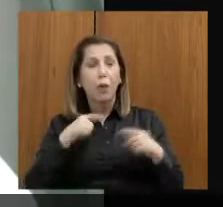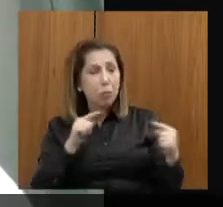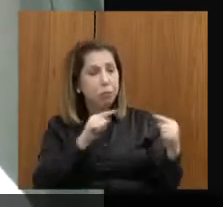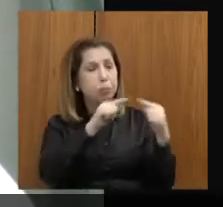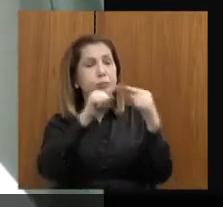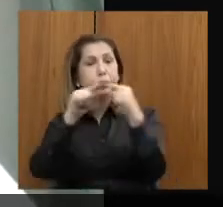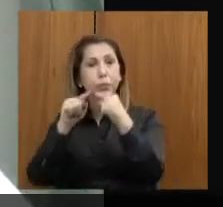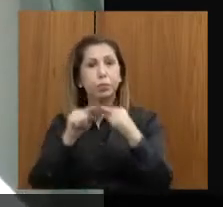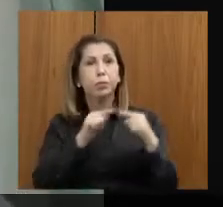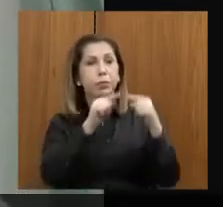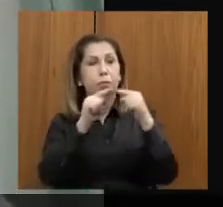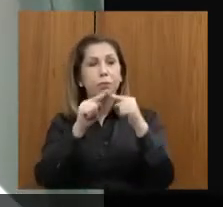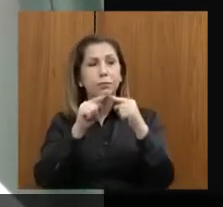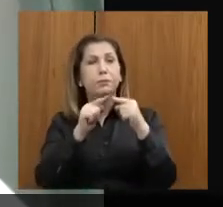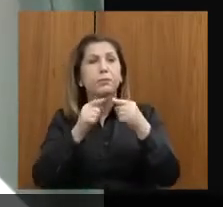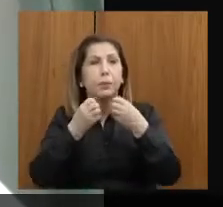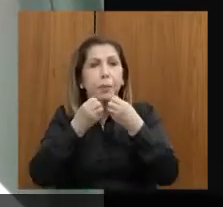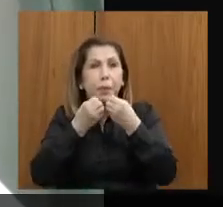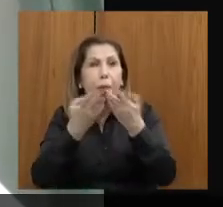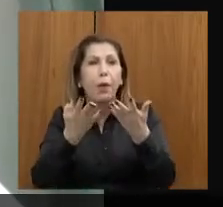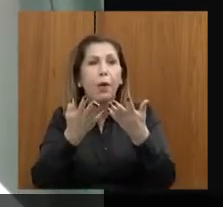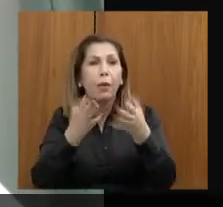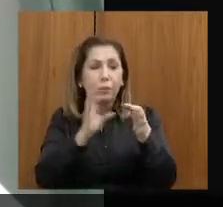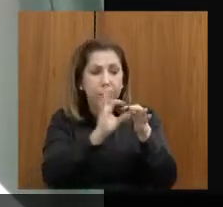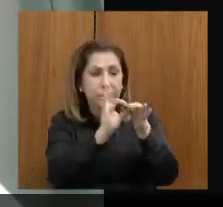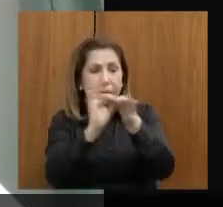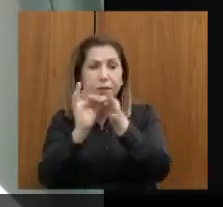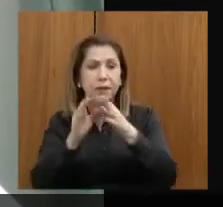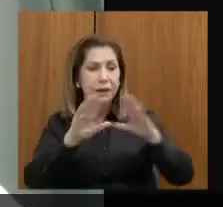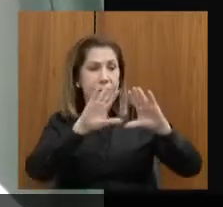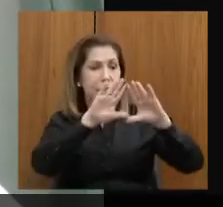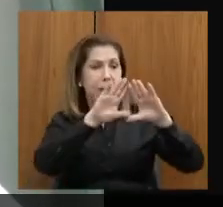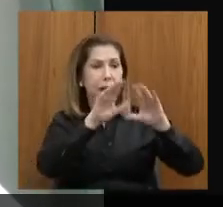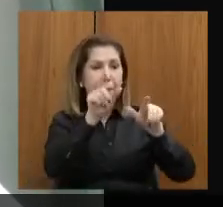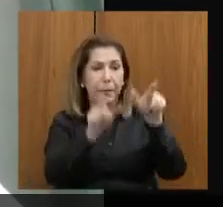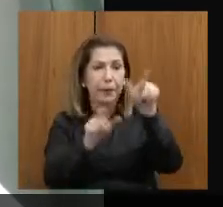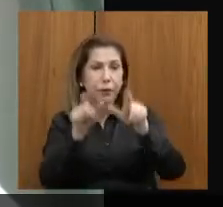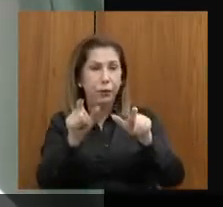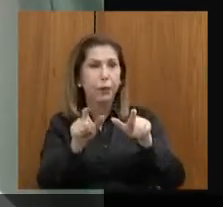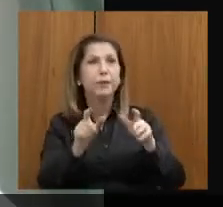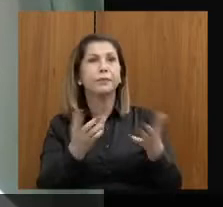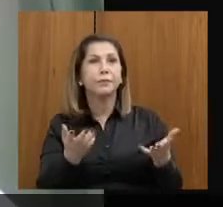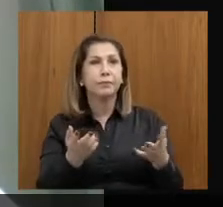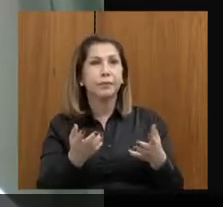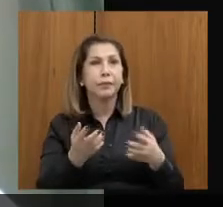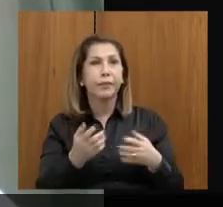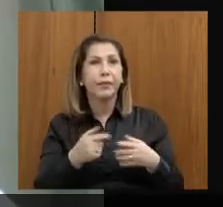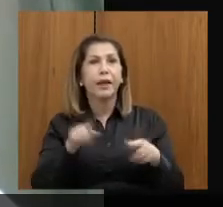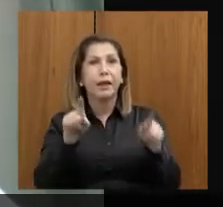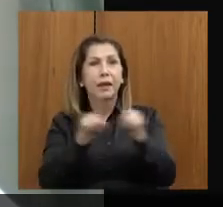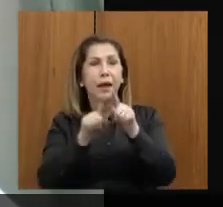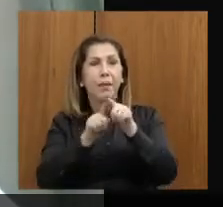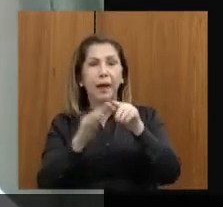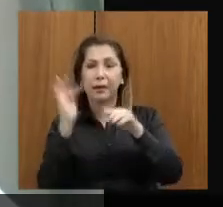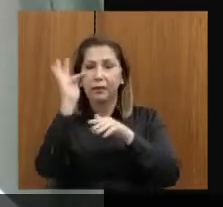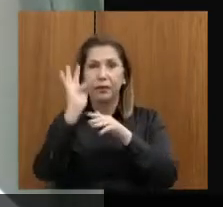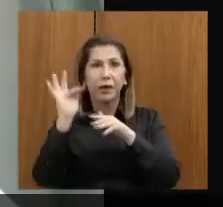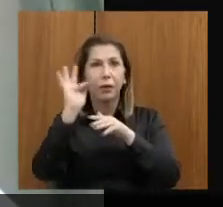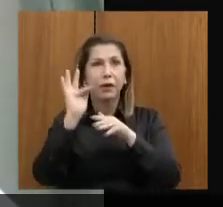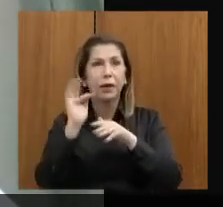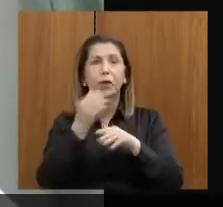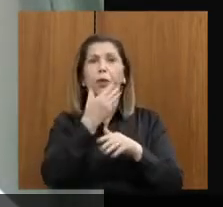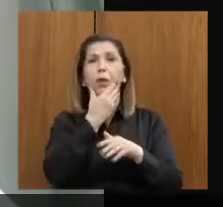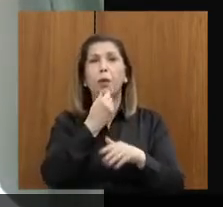muito grande das diversas correntes que integravam a assembleia naquela época o a pontinha na academia e apanhado pelo